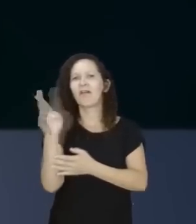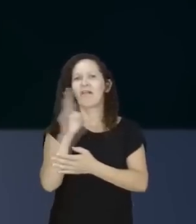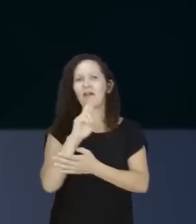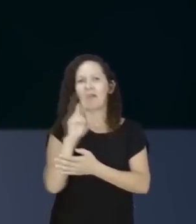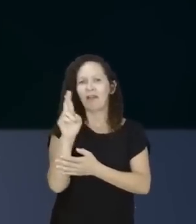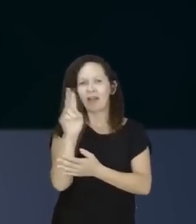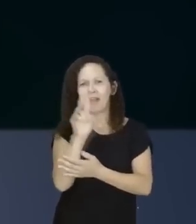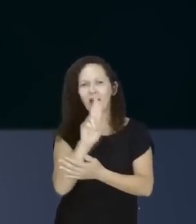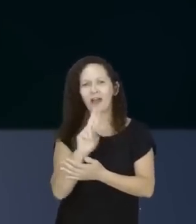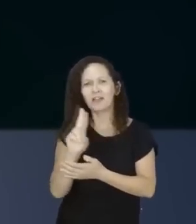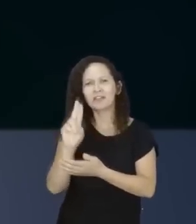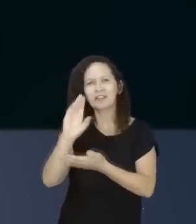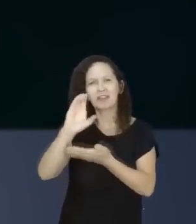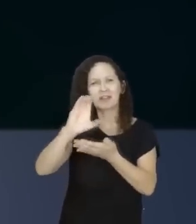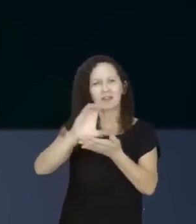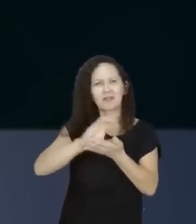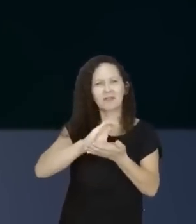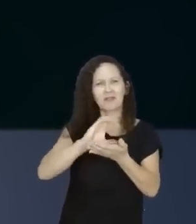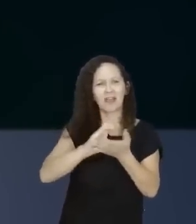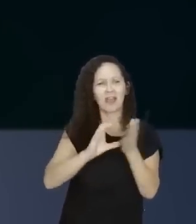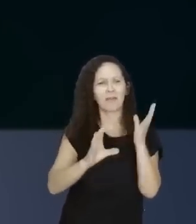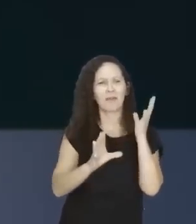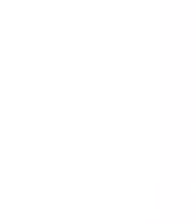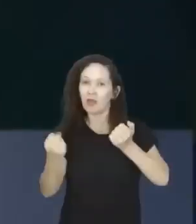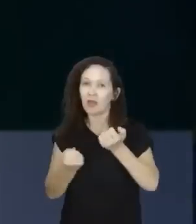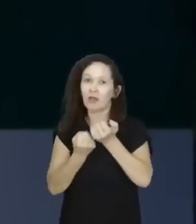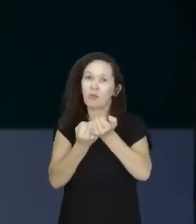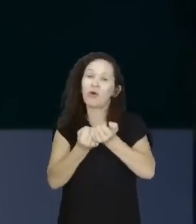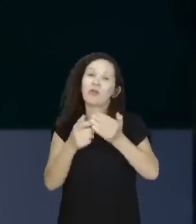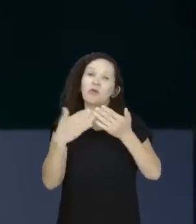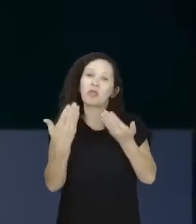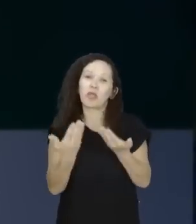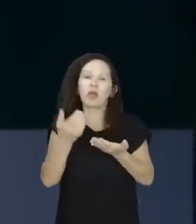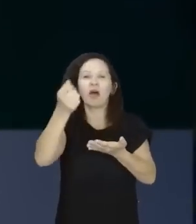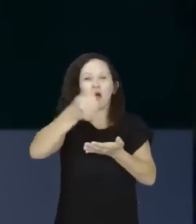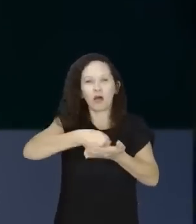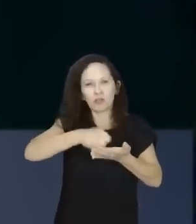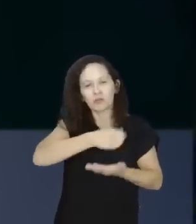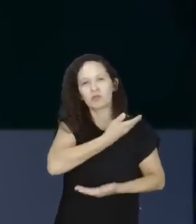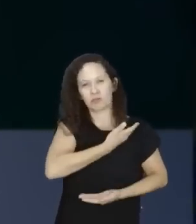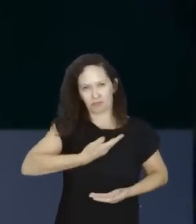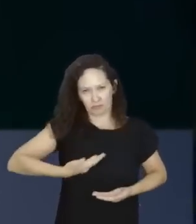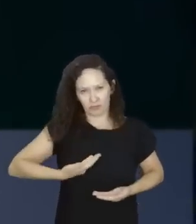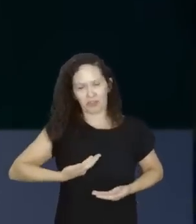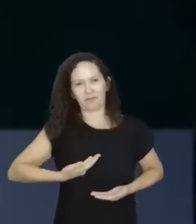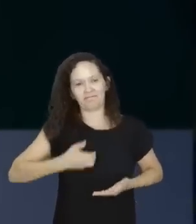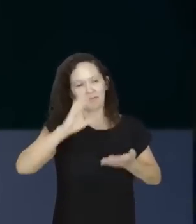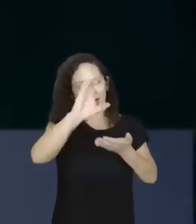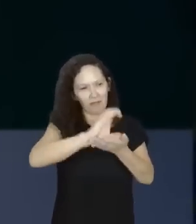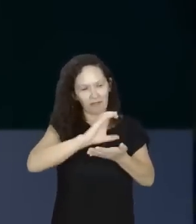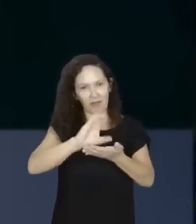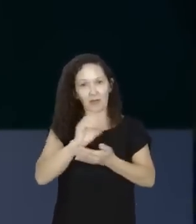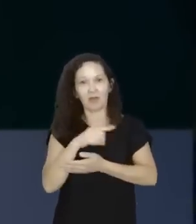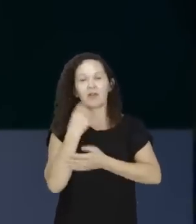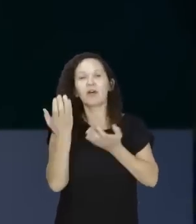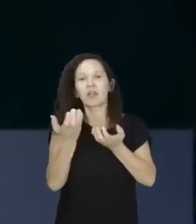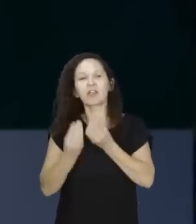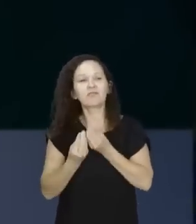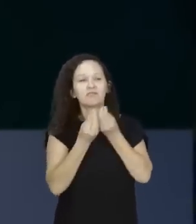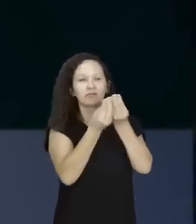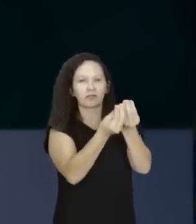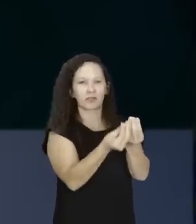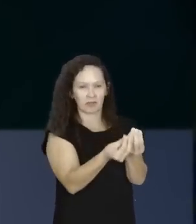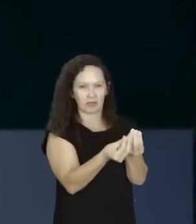o que deve garantir recursos para investimentos em políticas sociais então acabou-se fiscal que nós pretendemos encaminhar ela